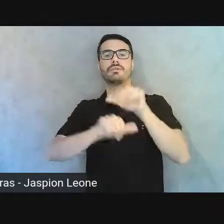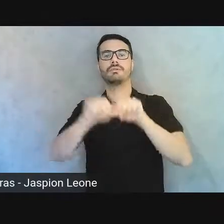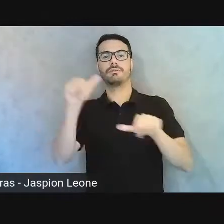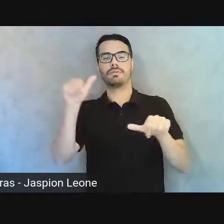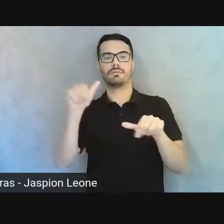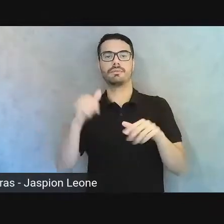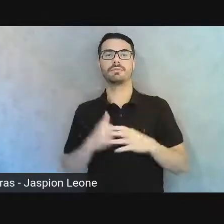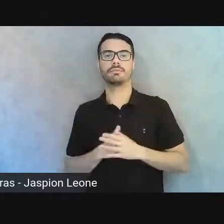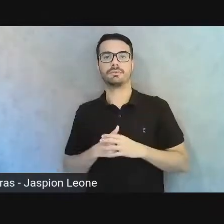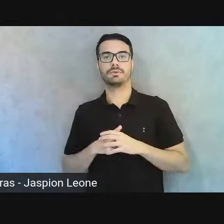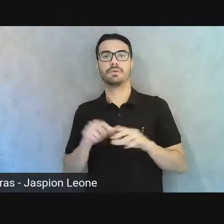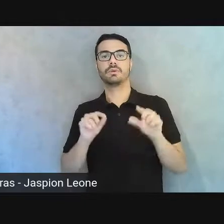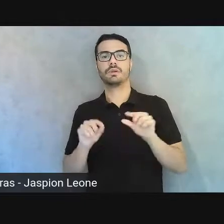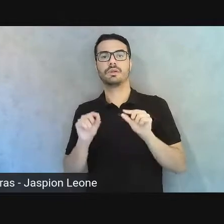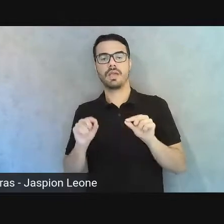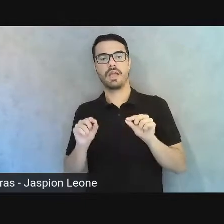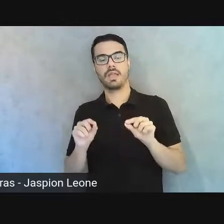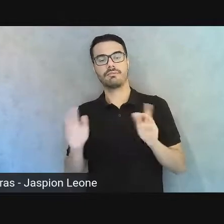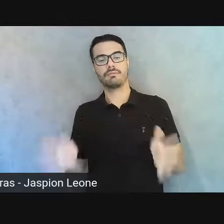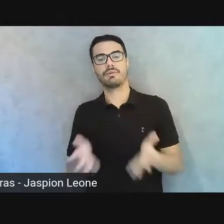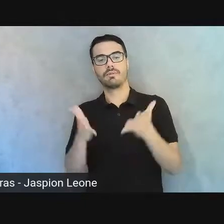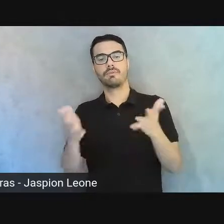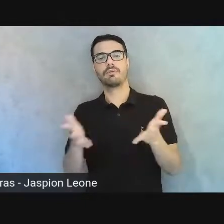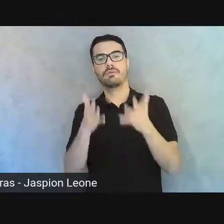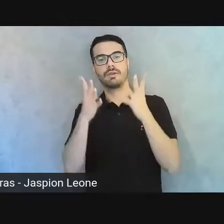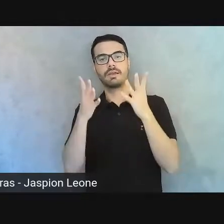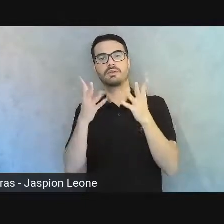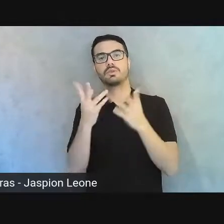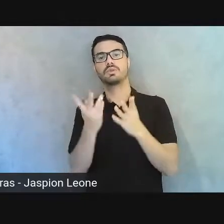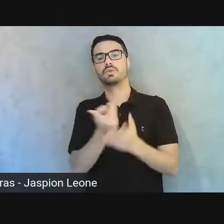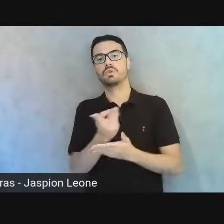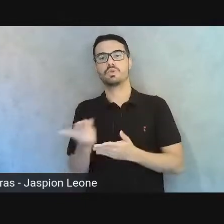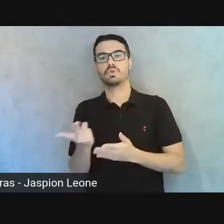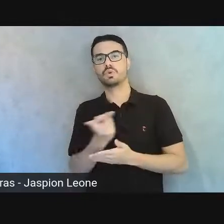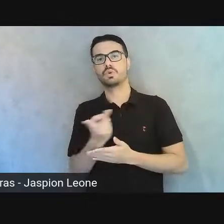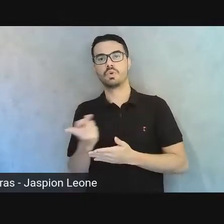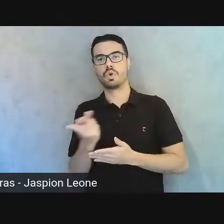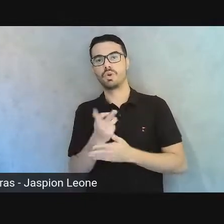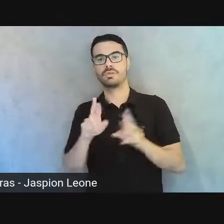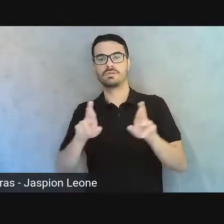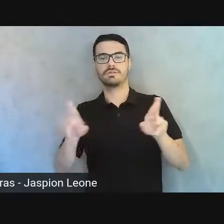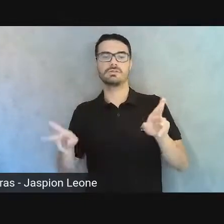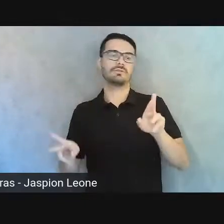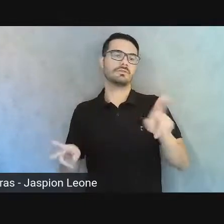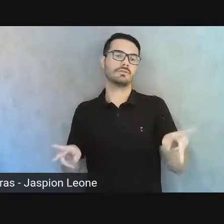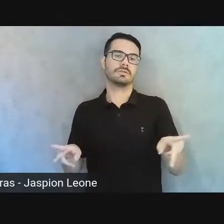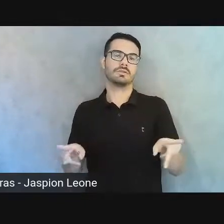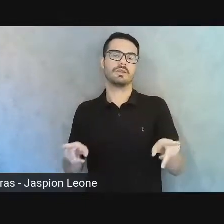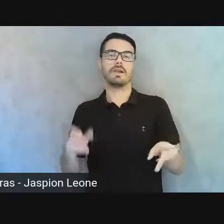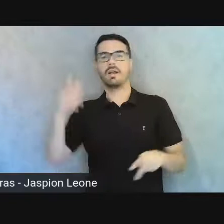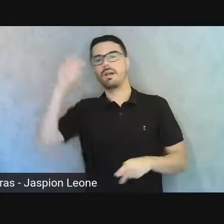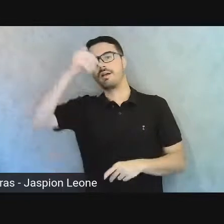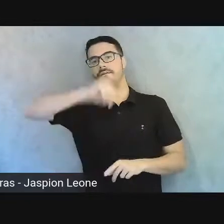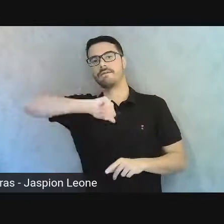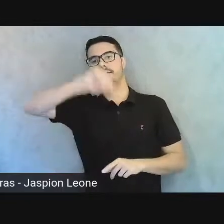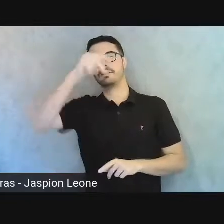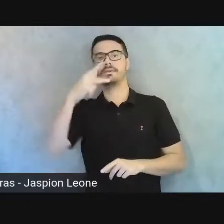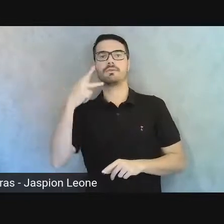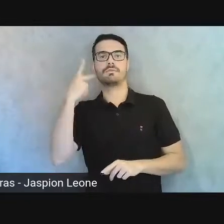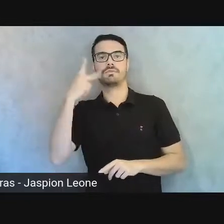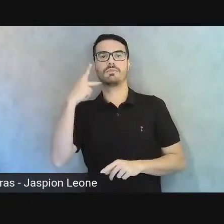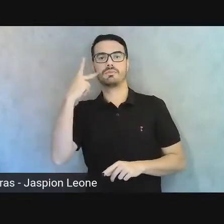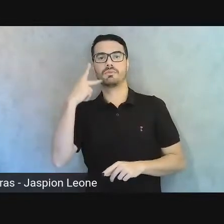que é promover a integração entre dois processos distintos, que um é de avaliação de políticas